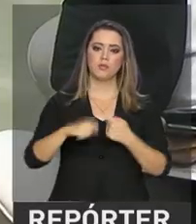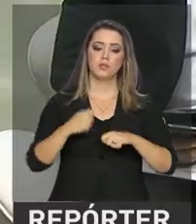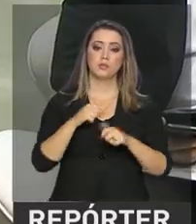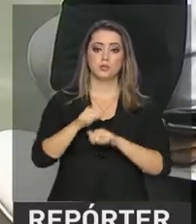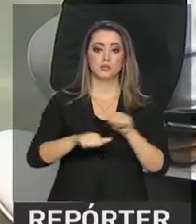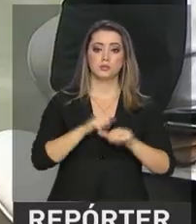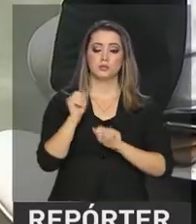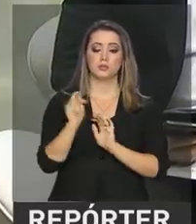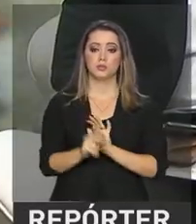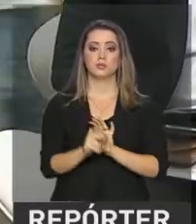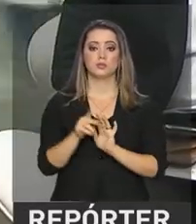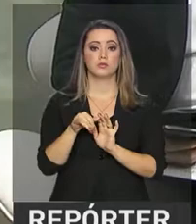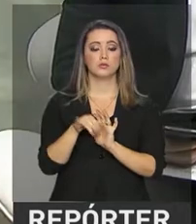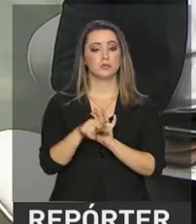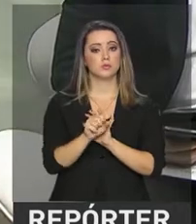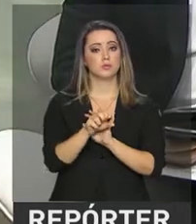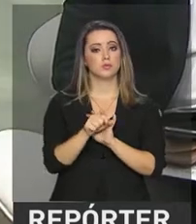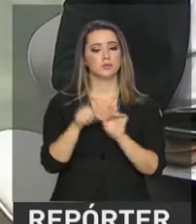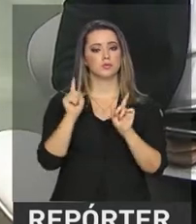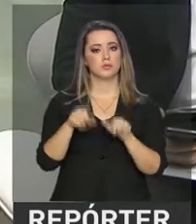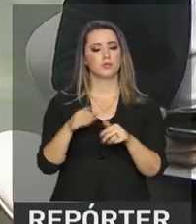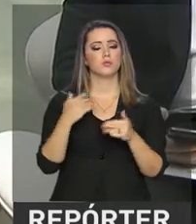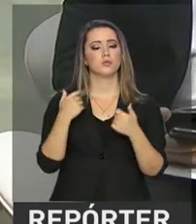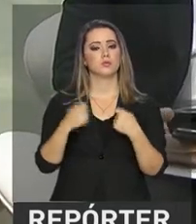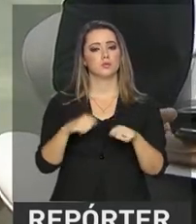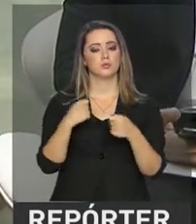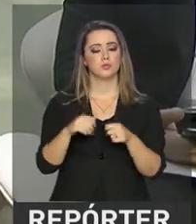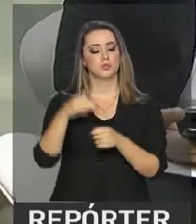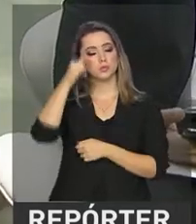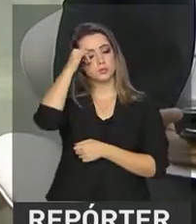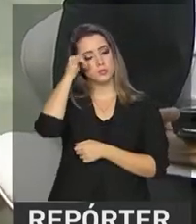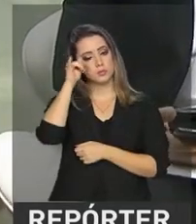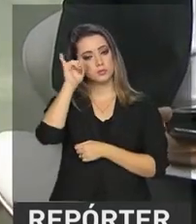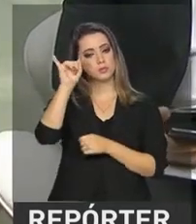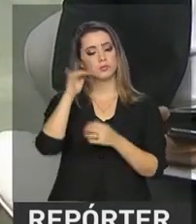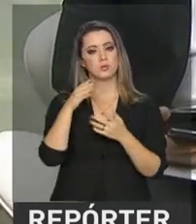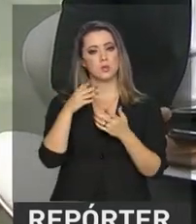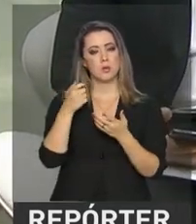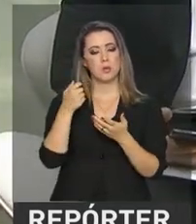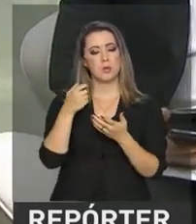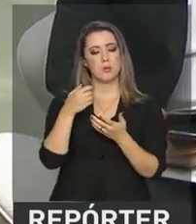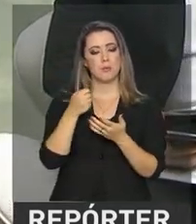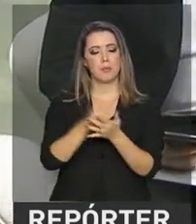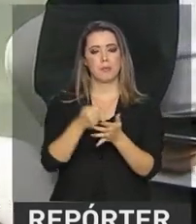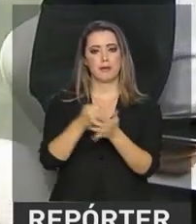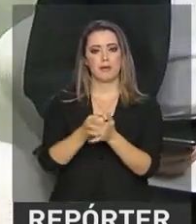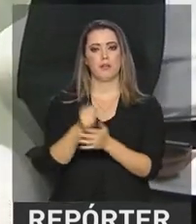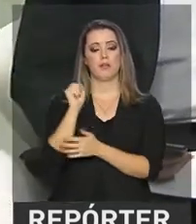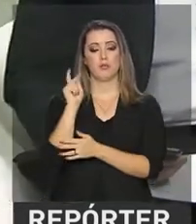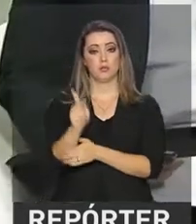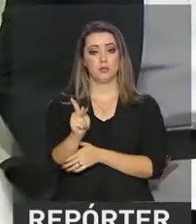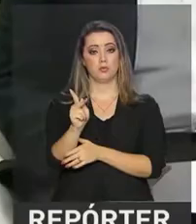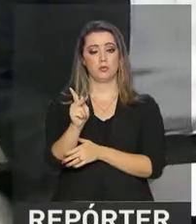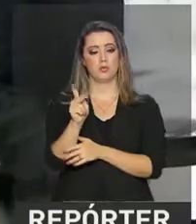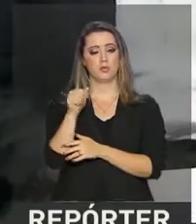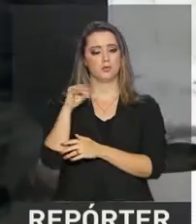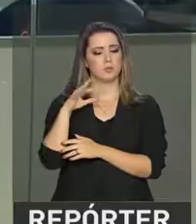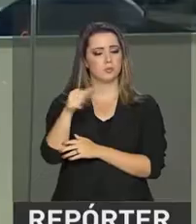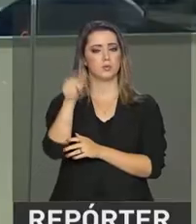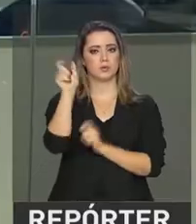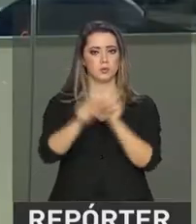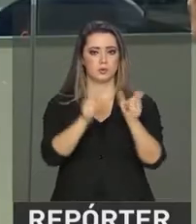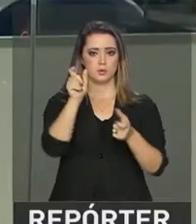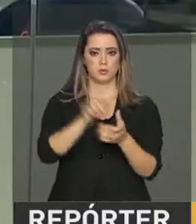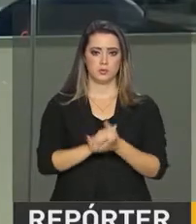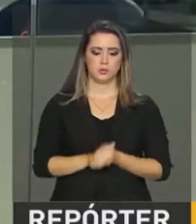nas regras das aposentadorias são medidas preventivas para garantir o pagamento do benefício para todos os brasileiros.